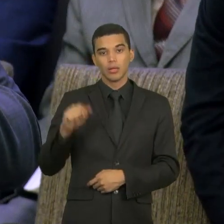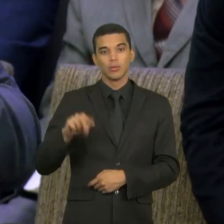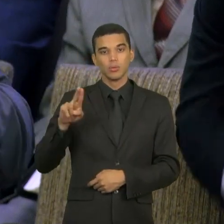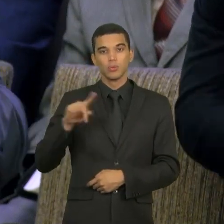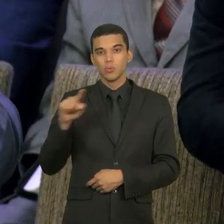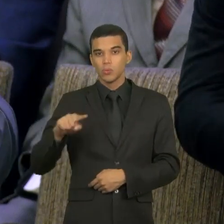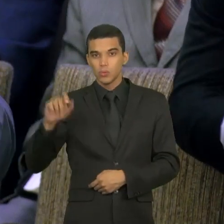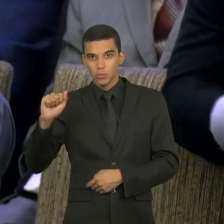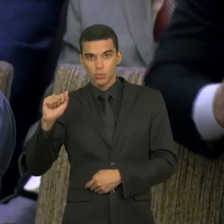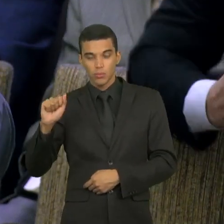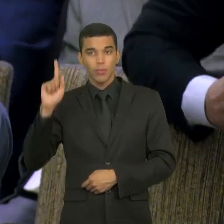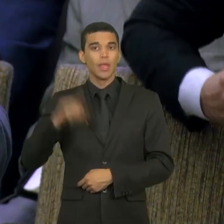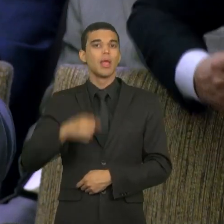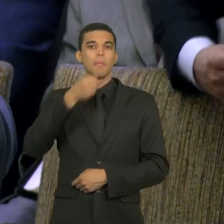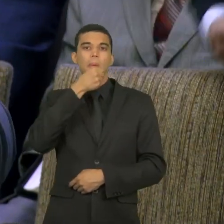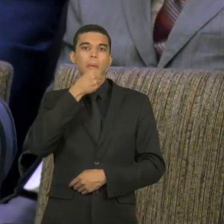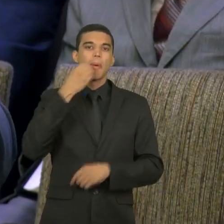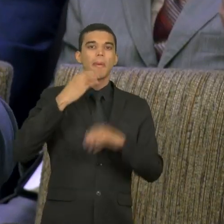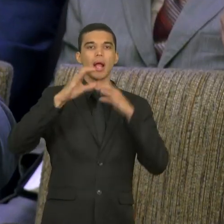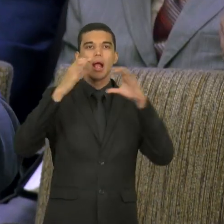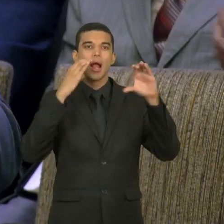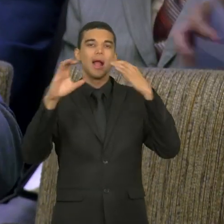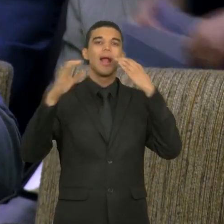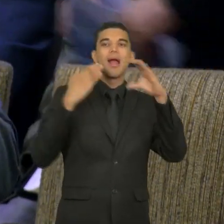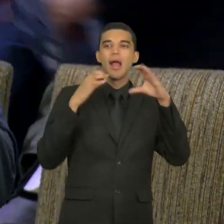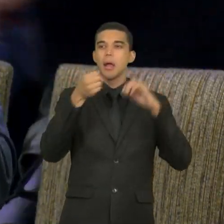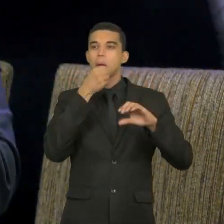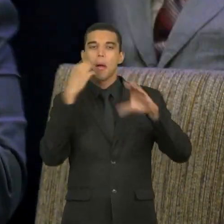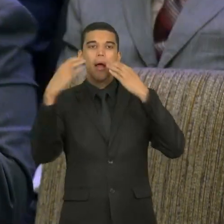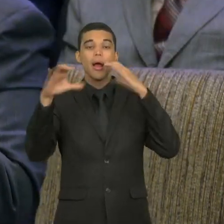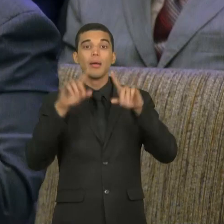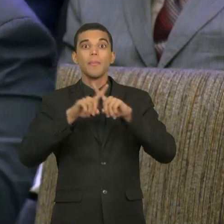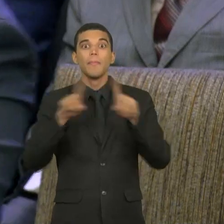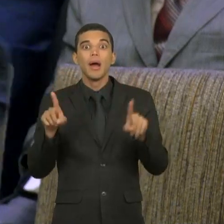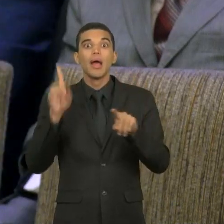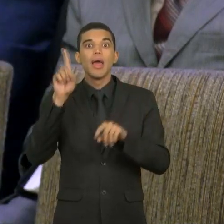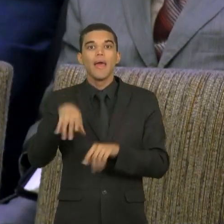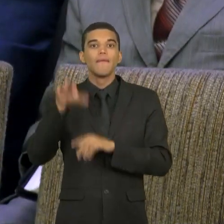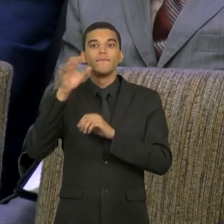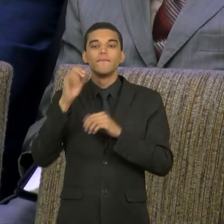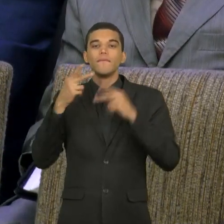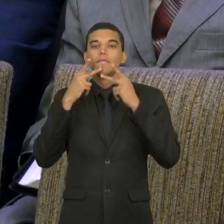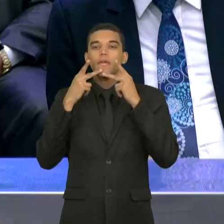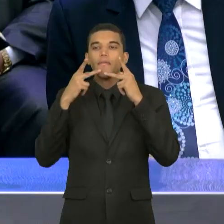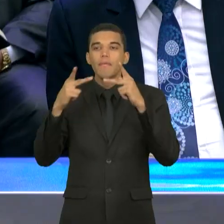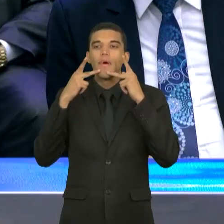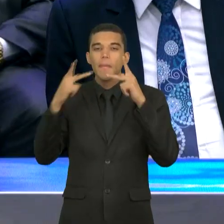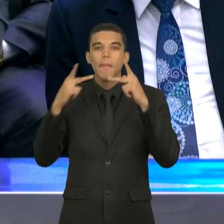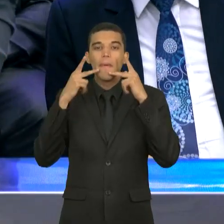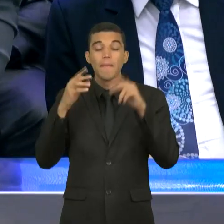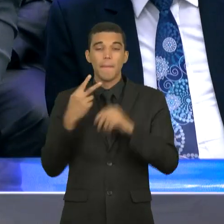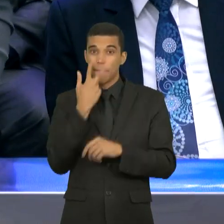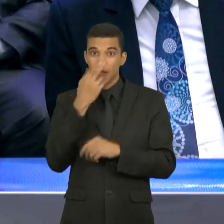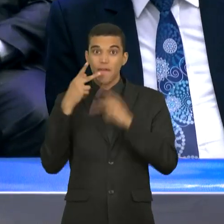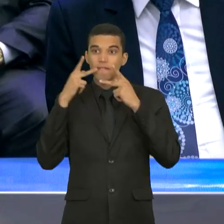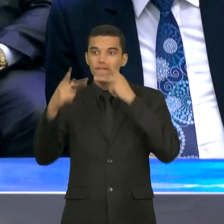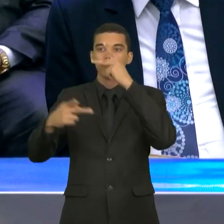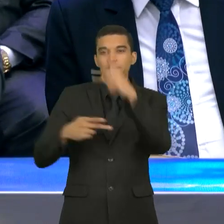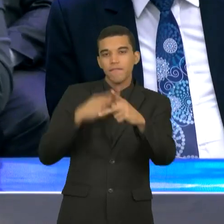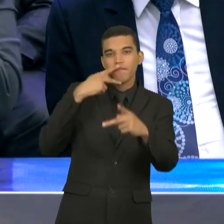eles estavam levando intencionalmente uma mensagem para o povo uma mensagem